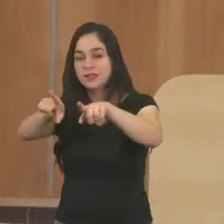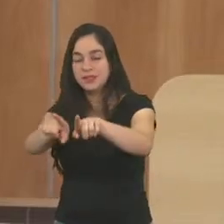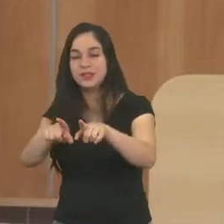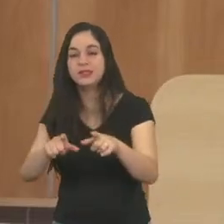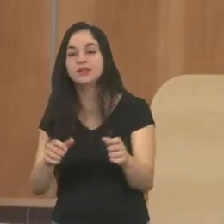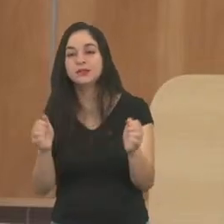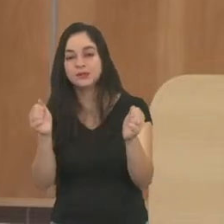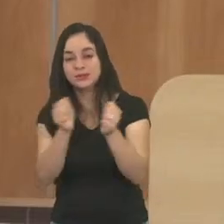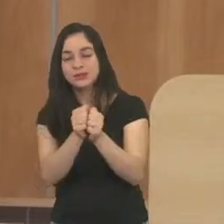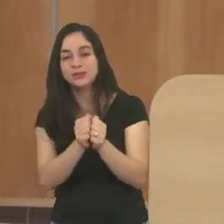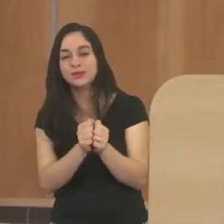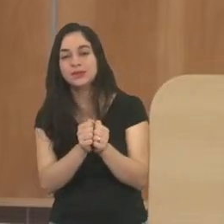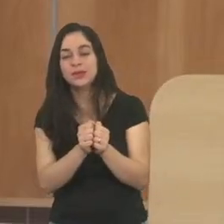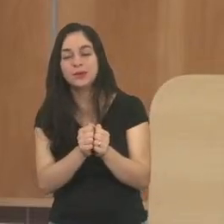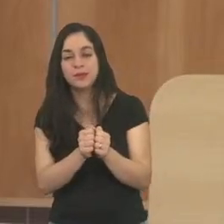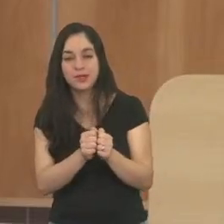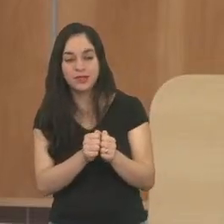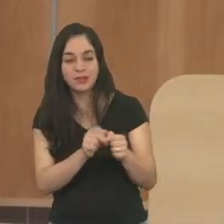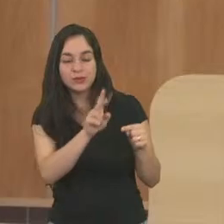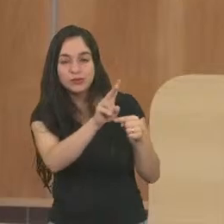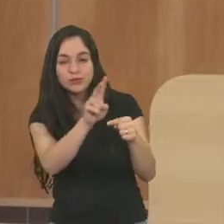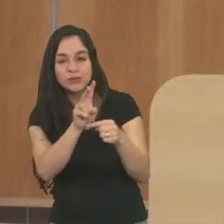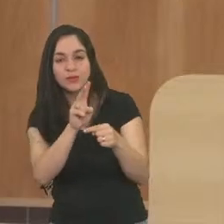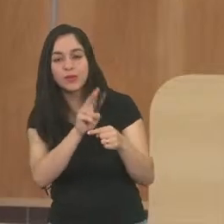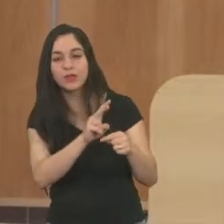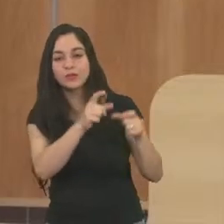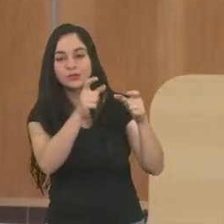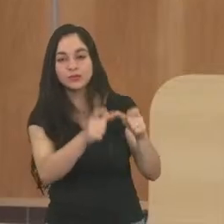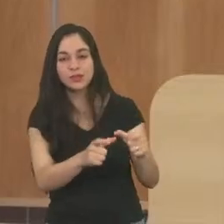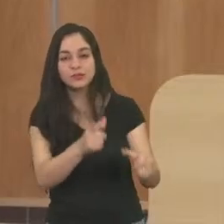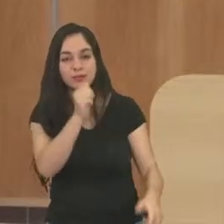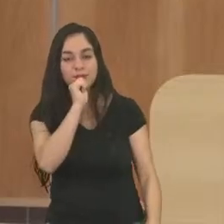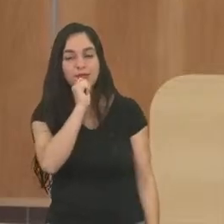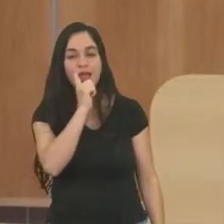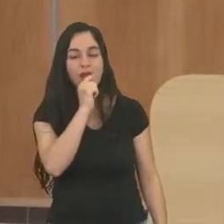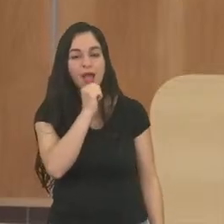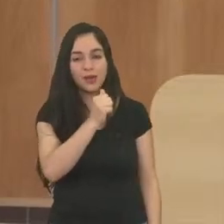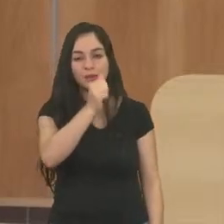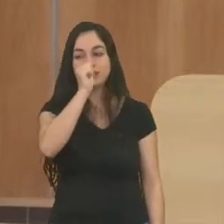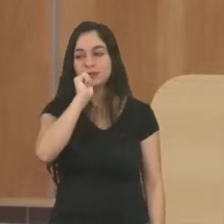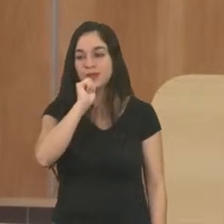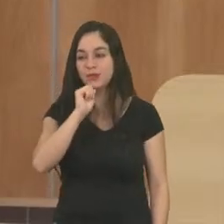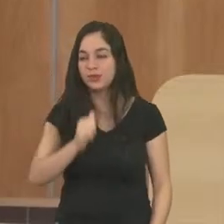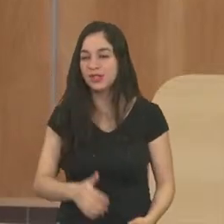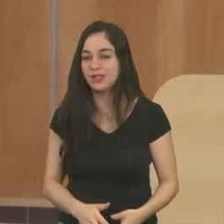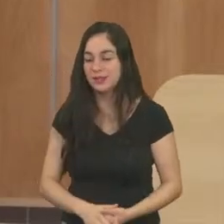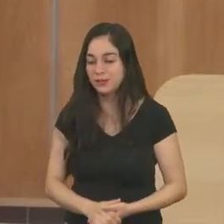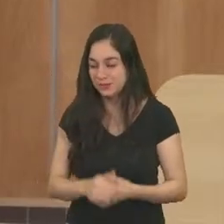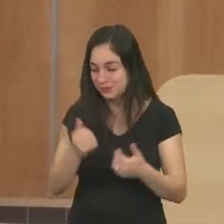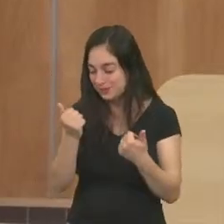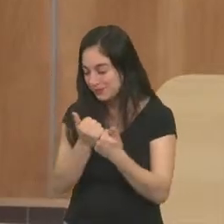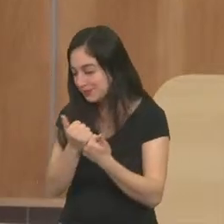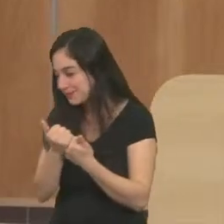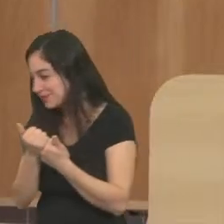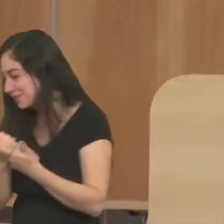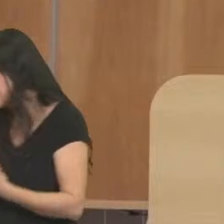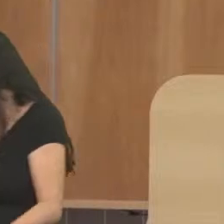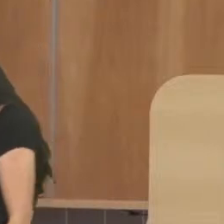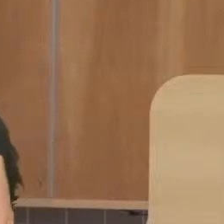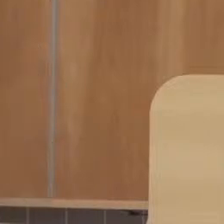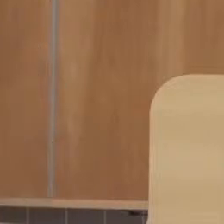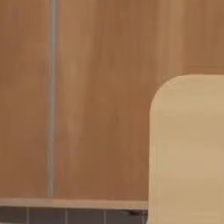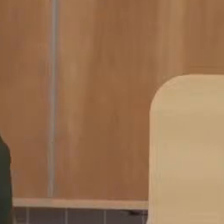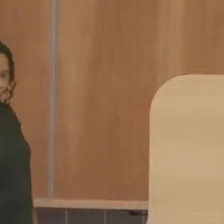a implementação e a manutenção dos bebedouros ou sistemas alternativos de fornecimento de água potável.